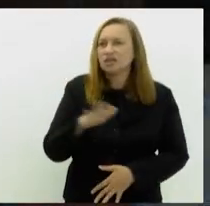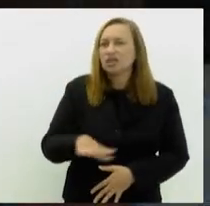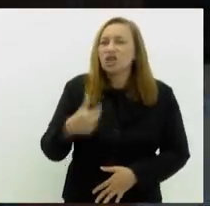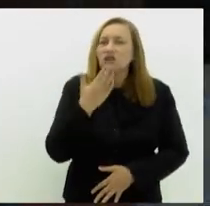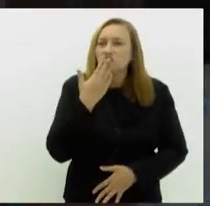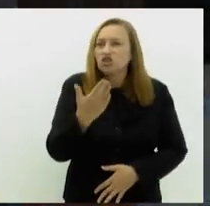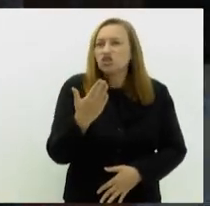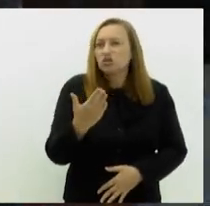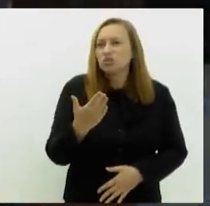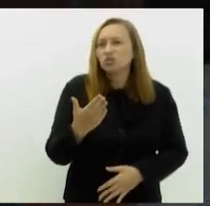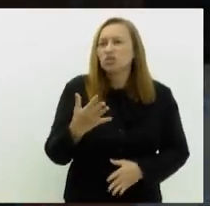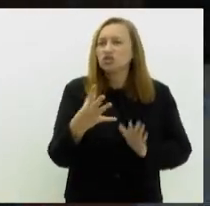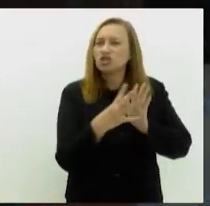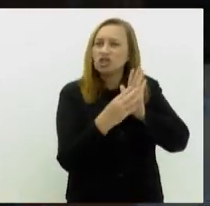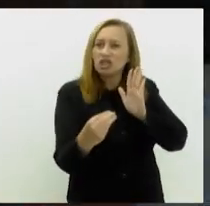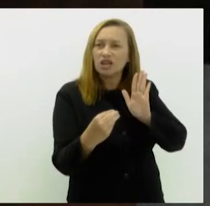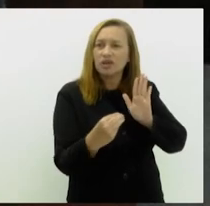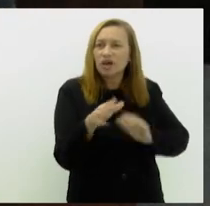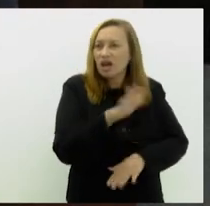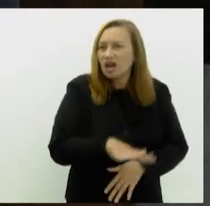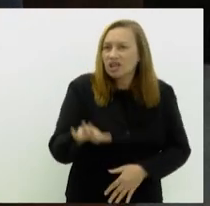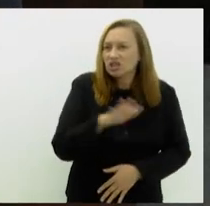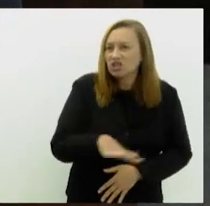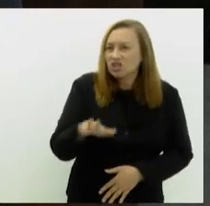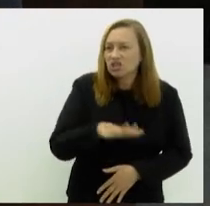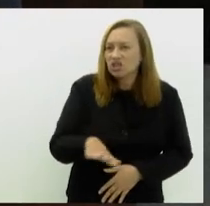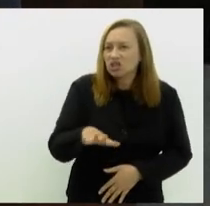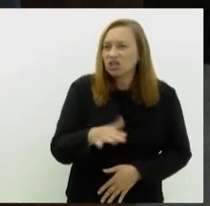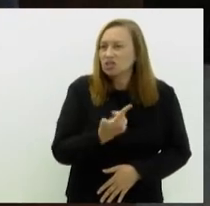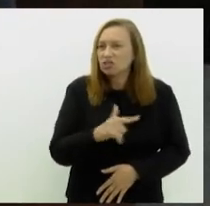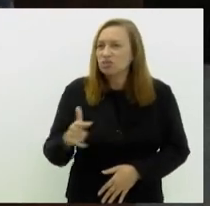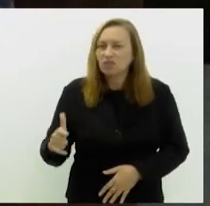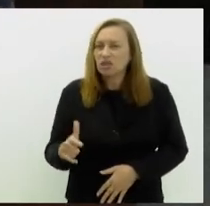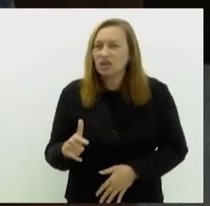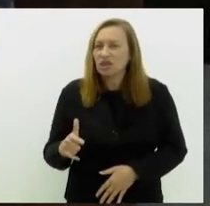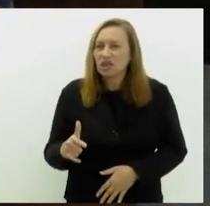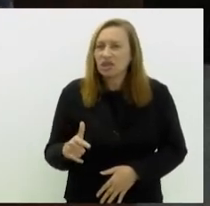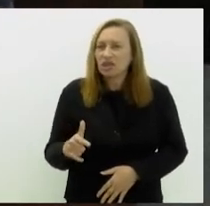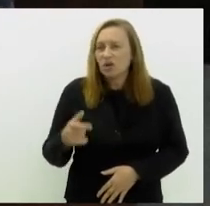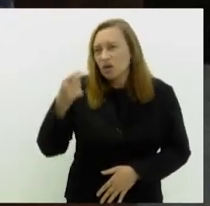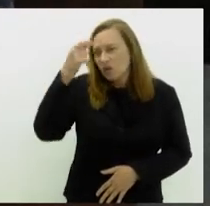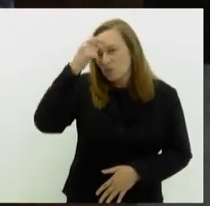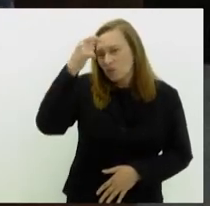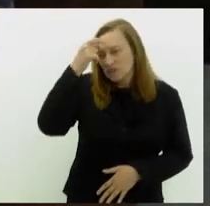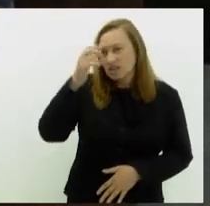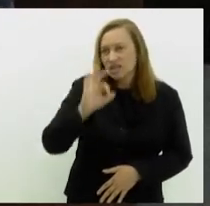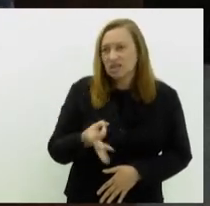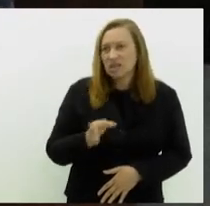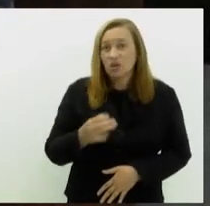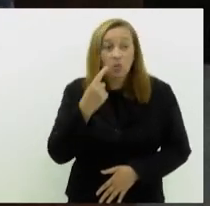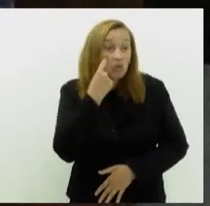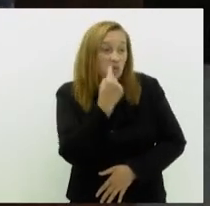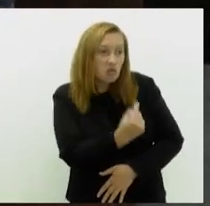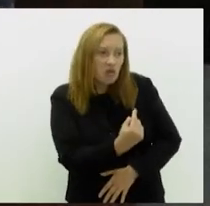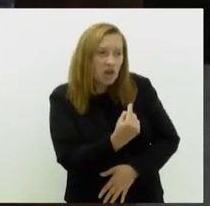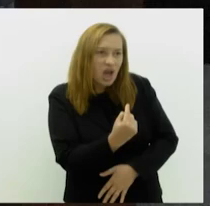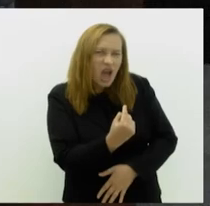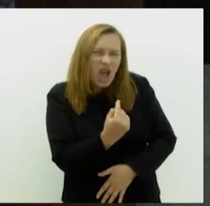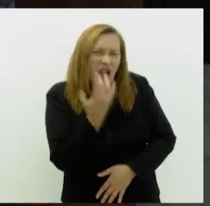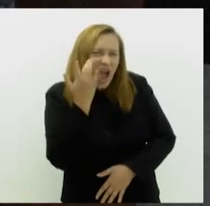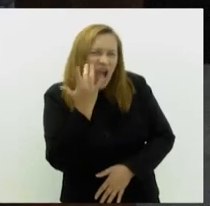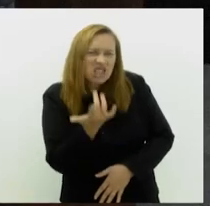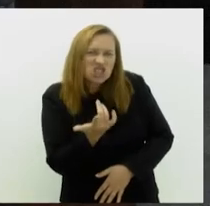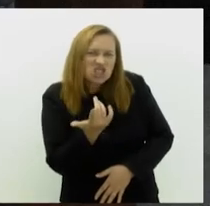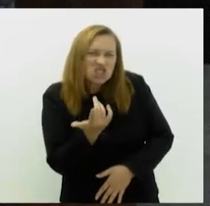tipo de exemplo. As crianças, elas ainda não têm a sua formação, portanto, a partir do momento que elas veem aquilo, elas acabam achando